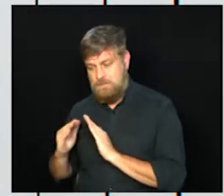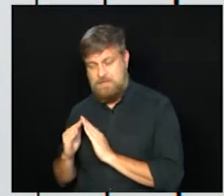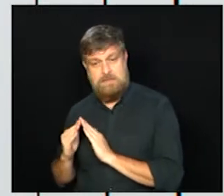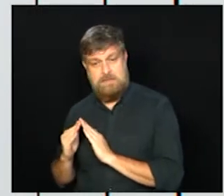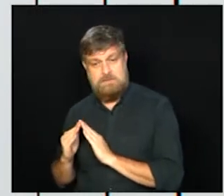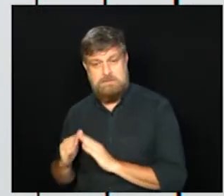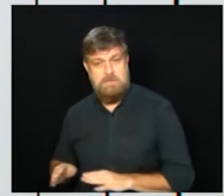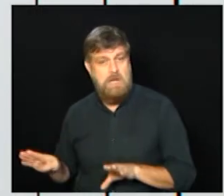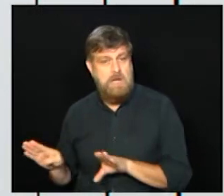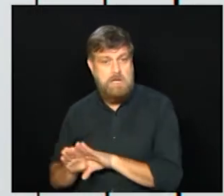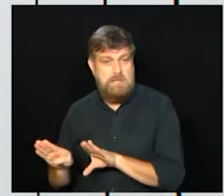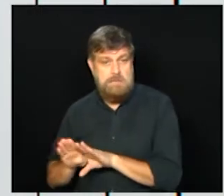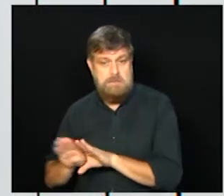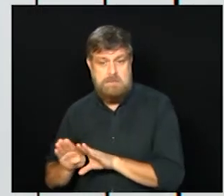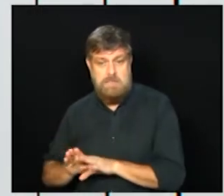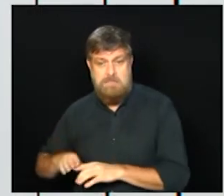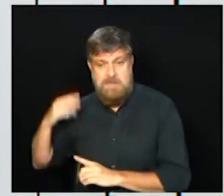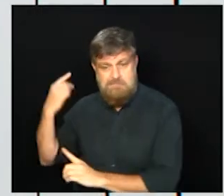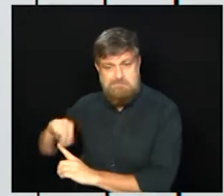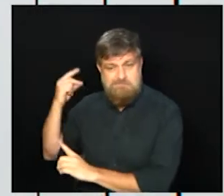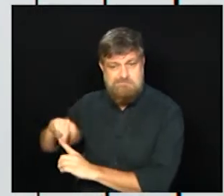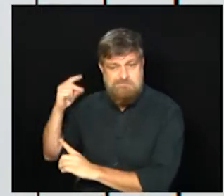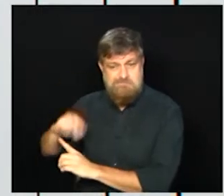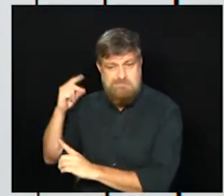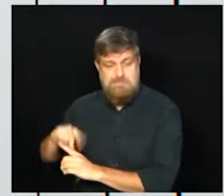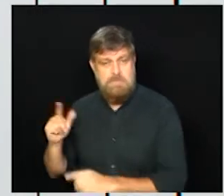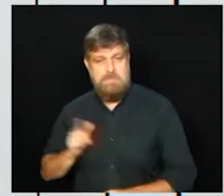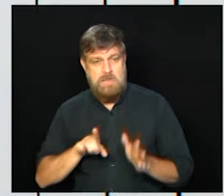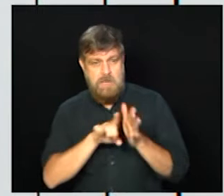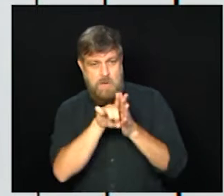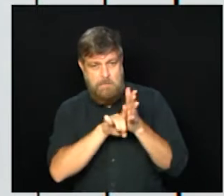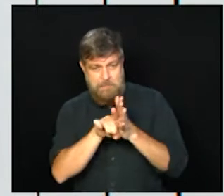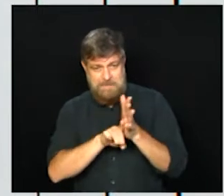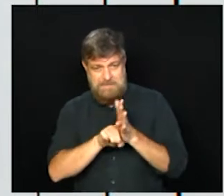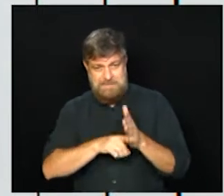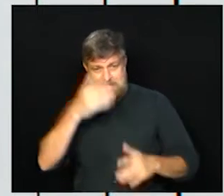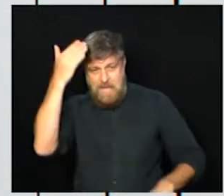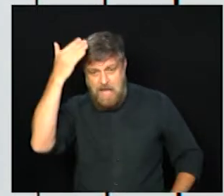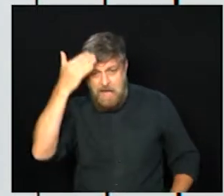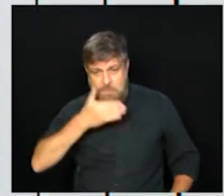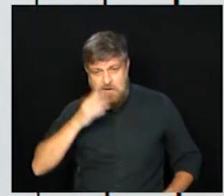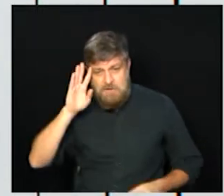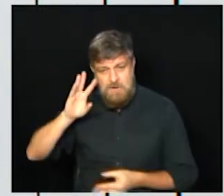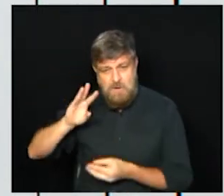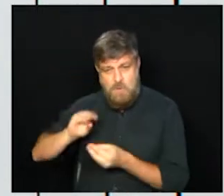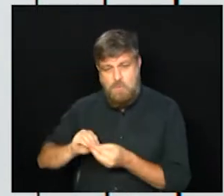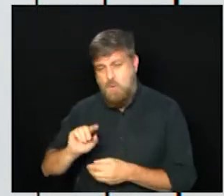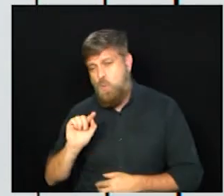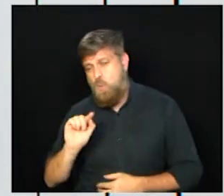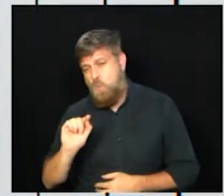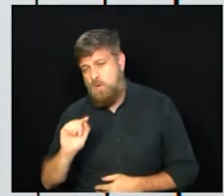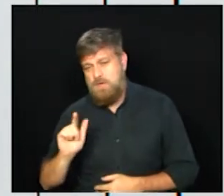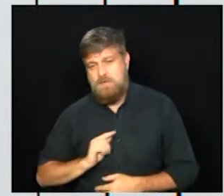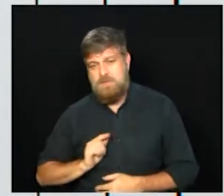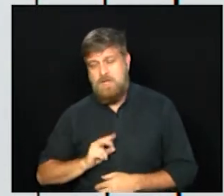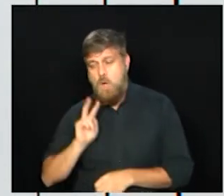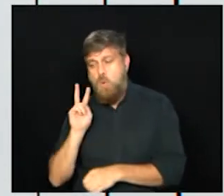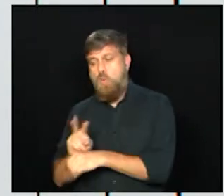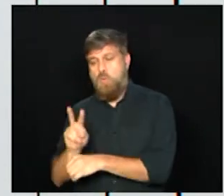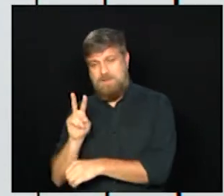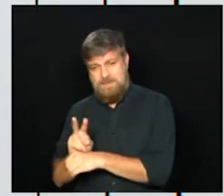você também é agredida. E tem uma pesquisa que diz, para concluir, sobre a questão do cuidado,